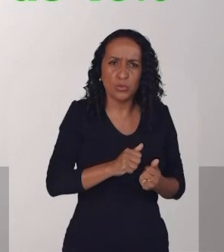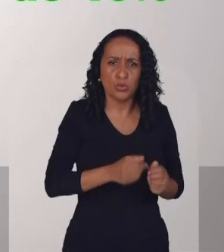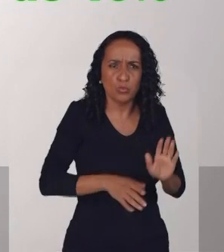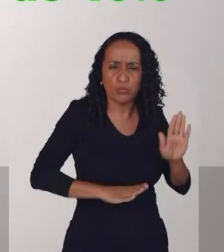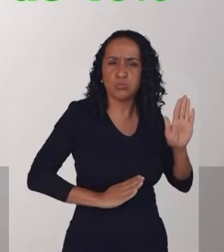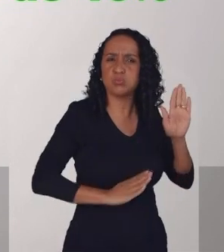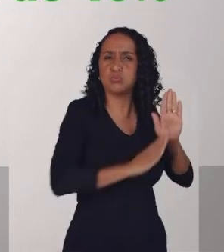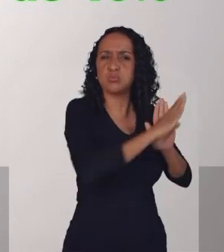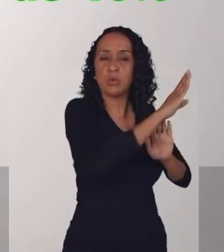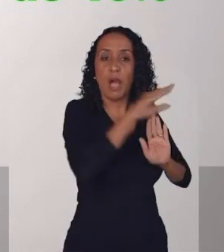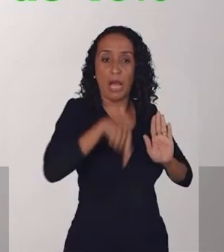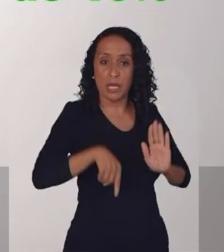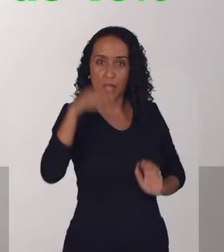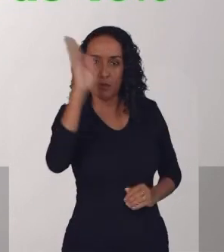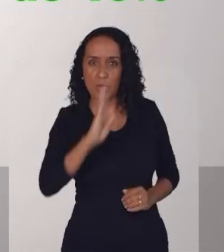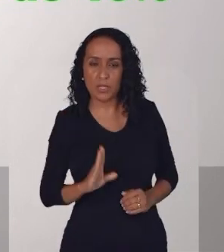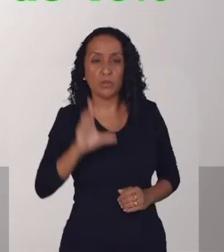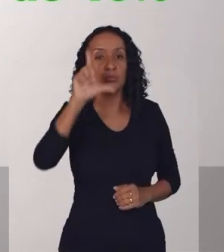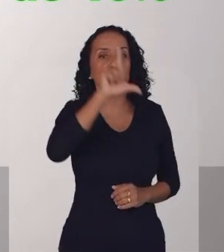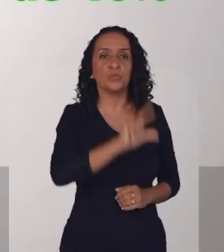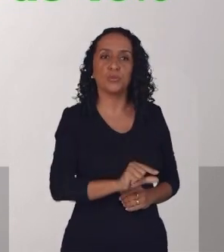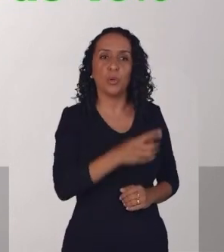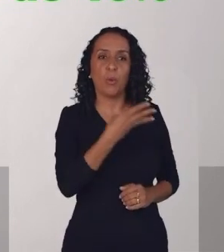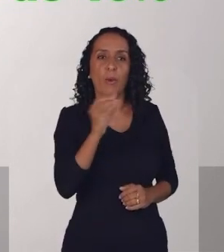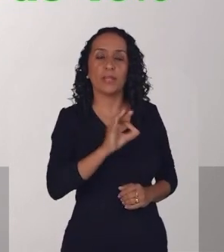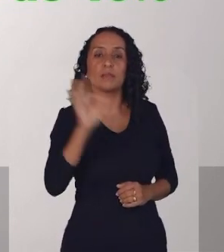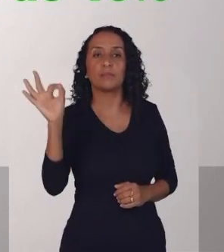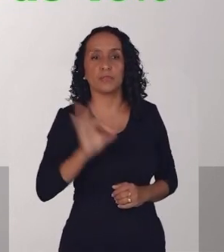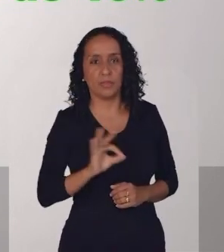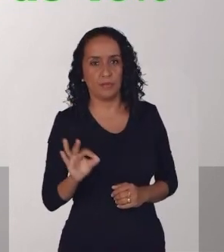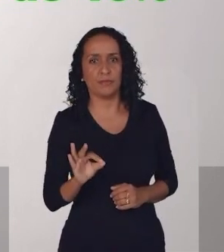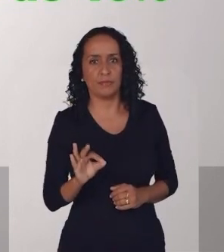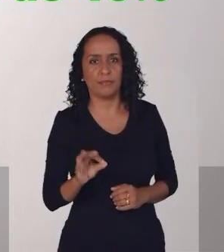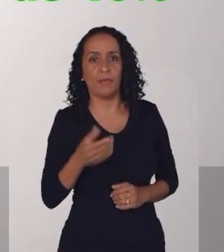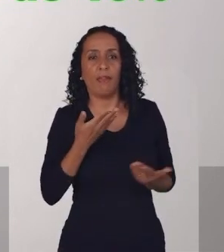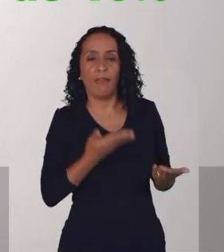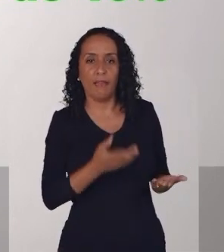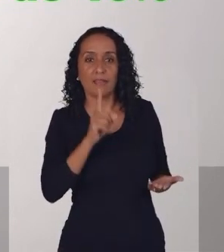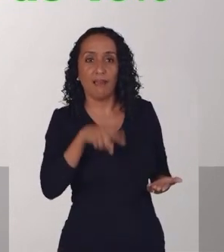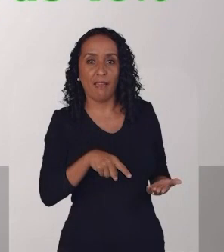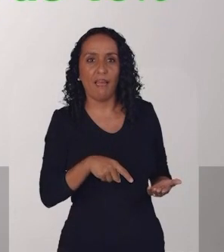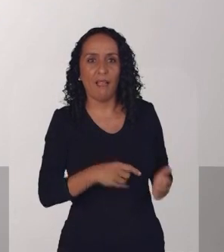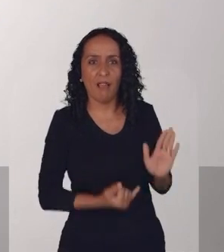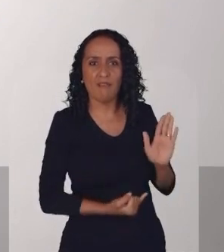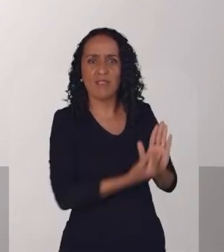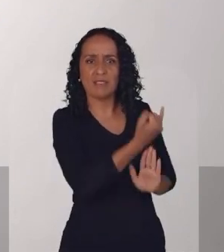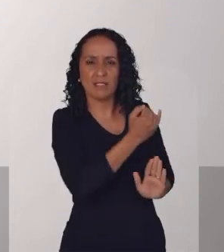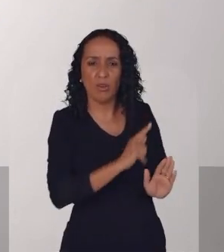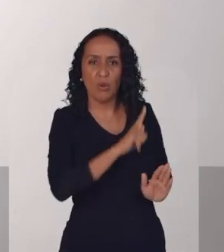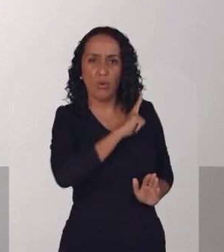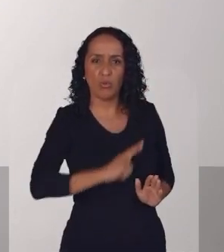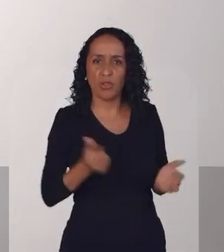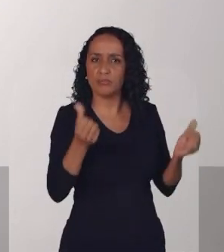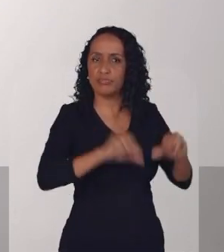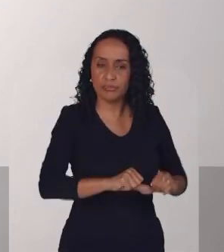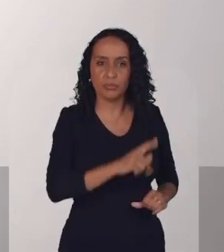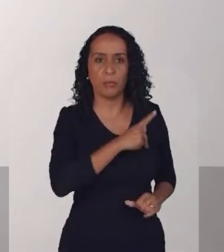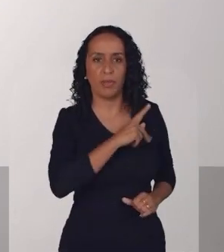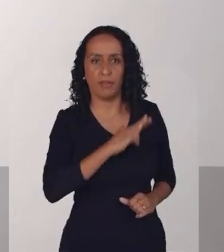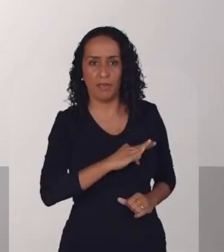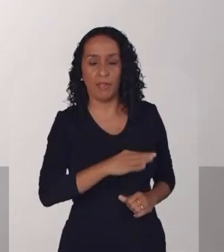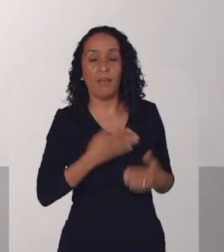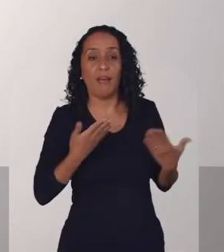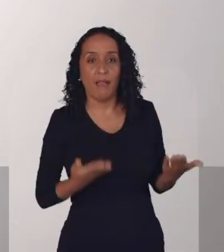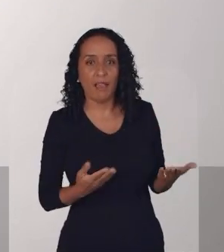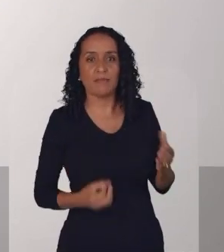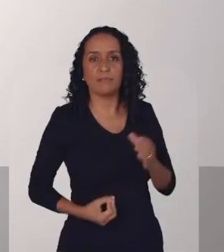inflação em quase todo mundo subiu muito, mas aqui no Brasil ela caiu 40%. Essa é a inflação do